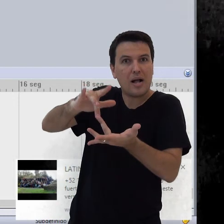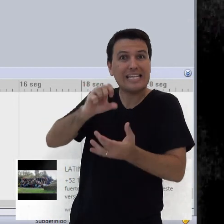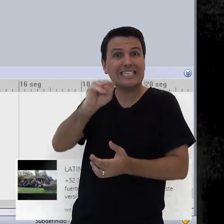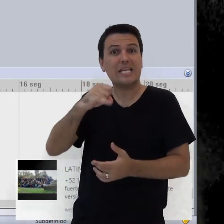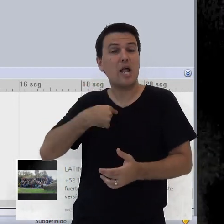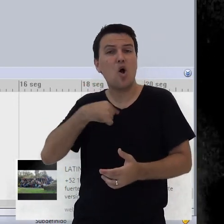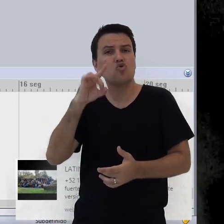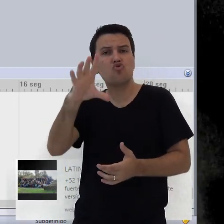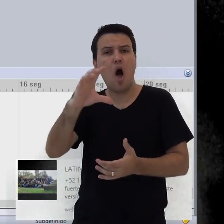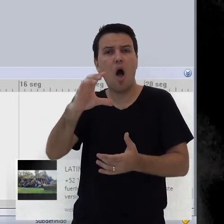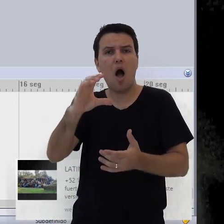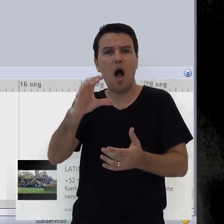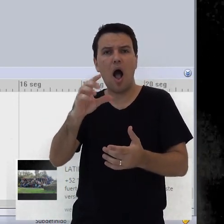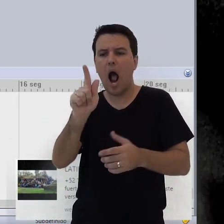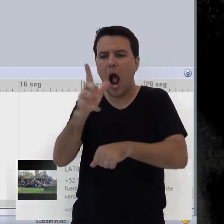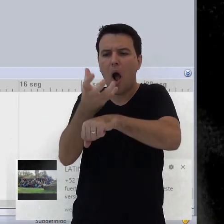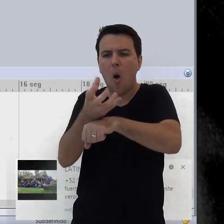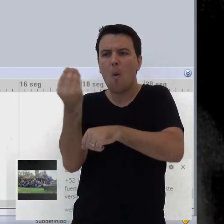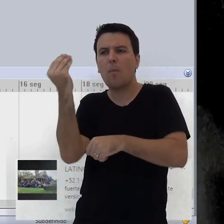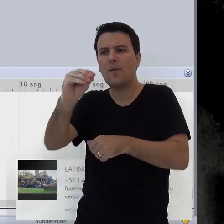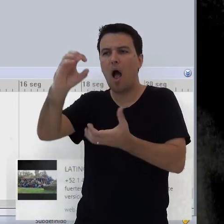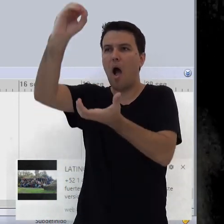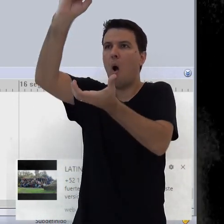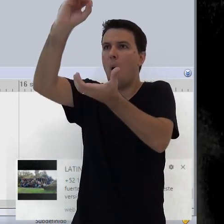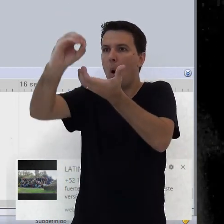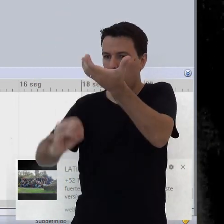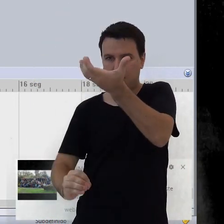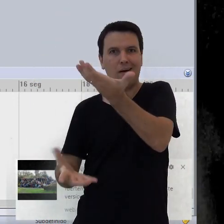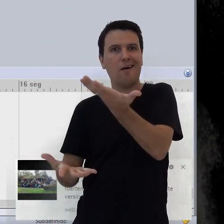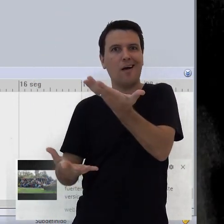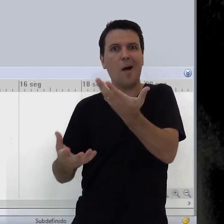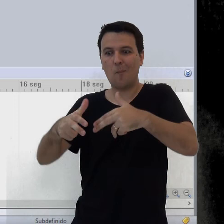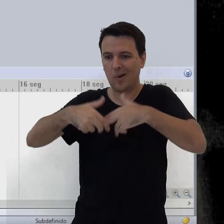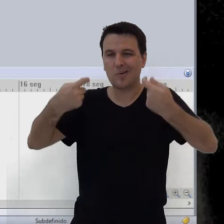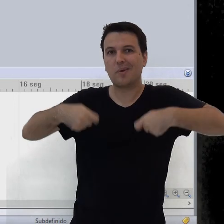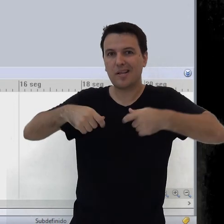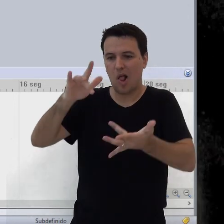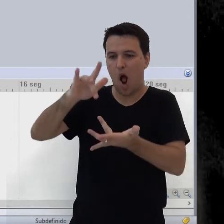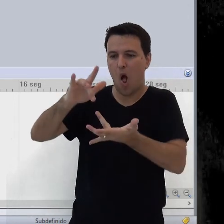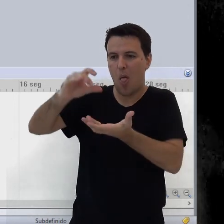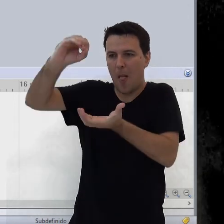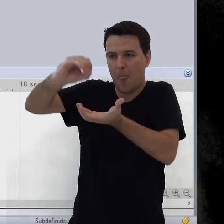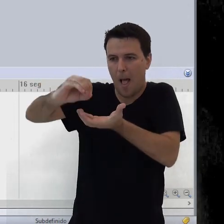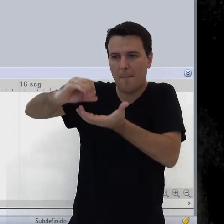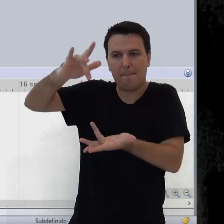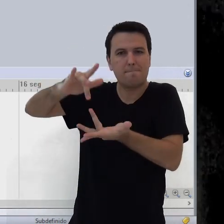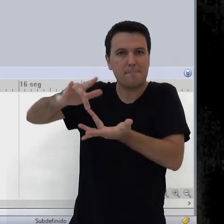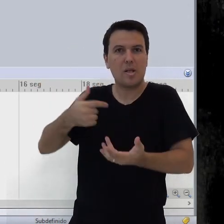eu adicionar só a gravidade, os componentes vão passar um por dentro do outro. Então, vou adicionar a relação de